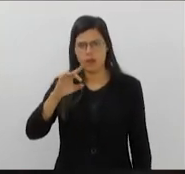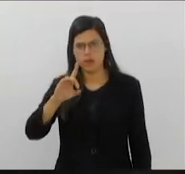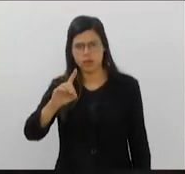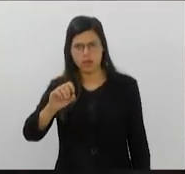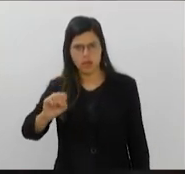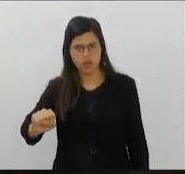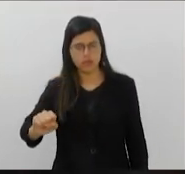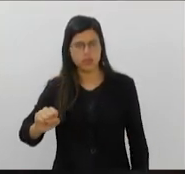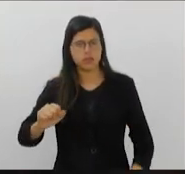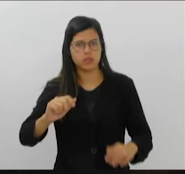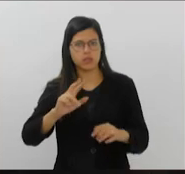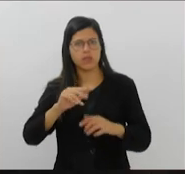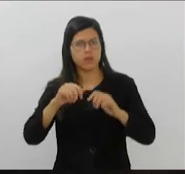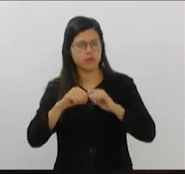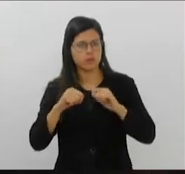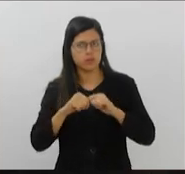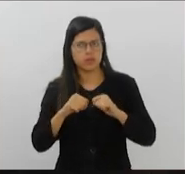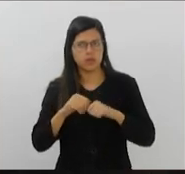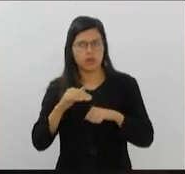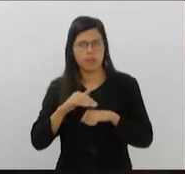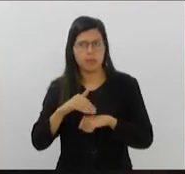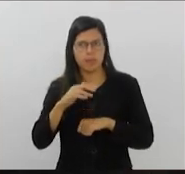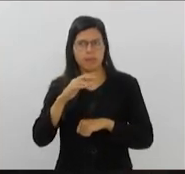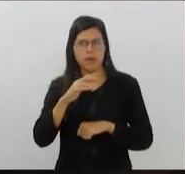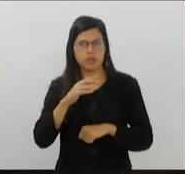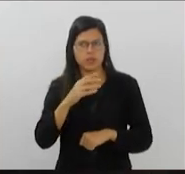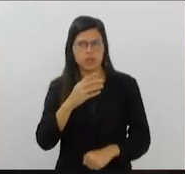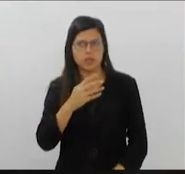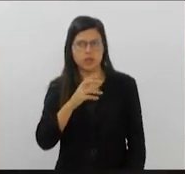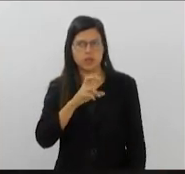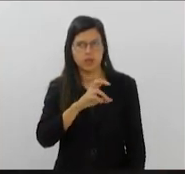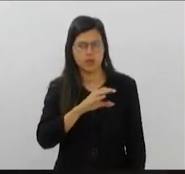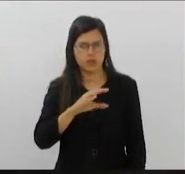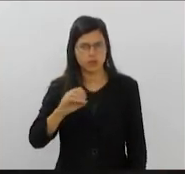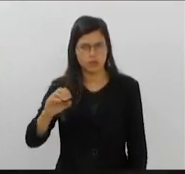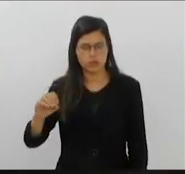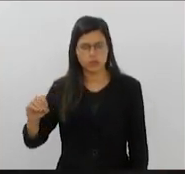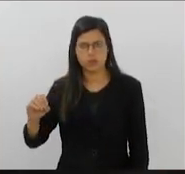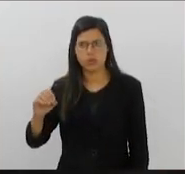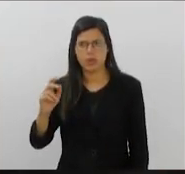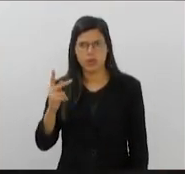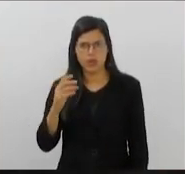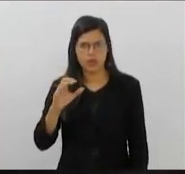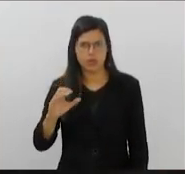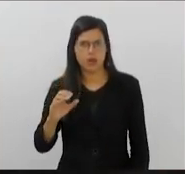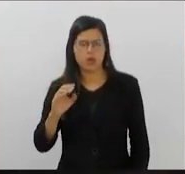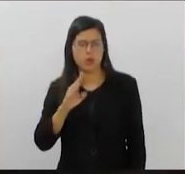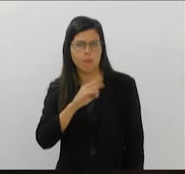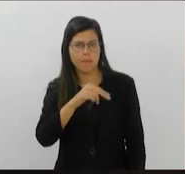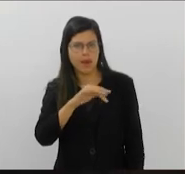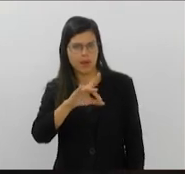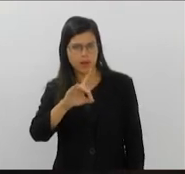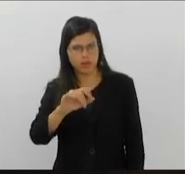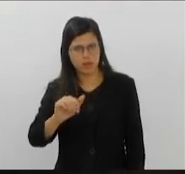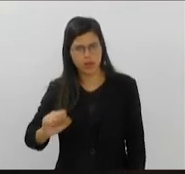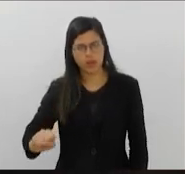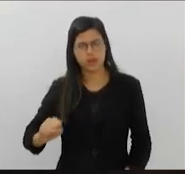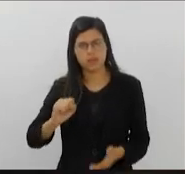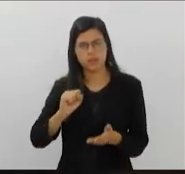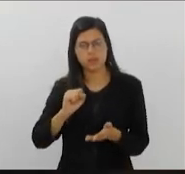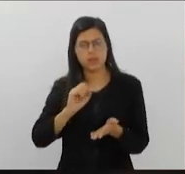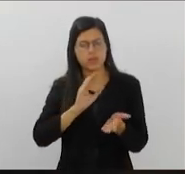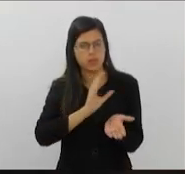estar fazendo mais 540 hectares de restauração, e o BNDES vai entrar com um valor equivalente para fazer